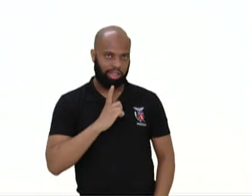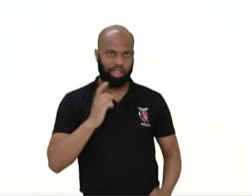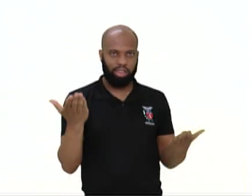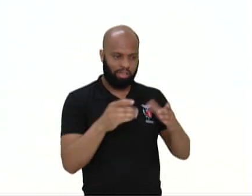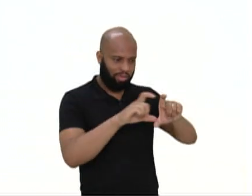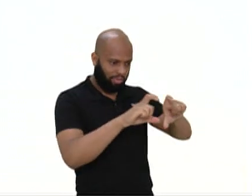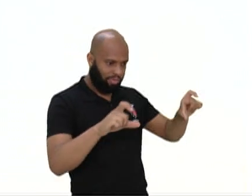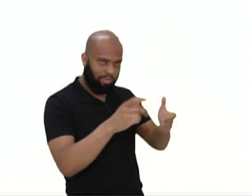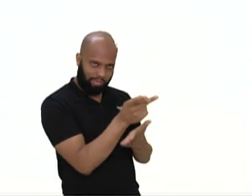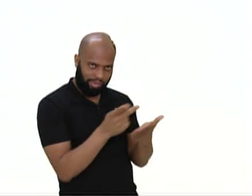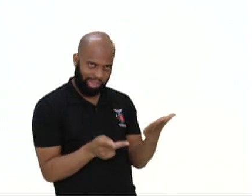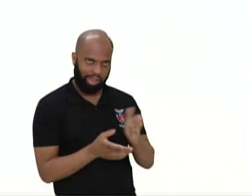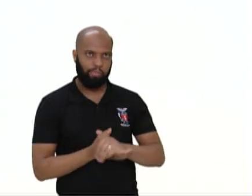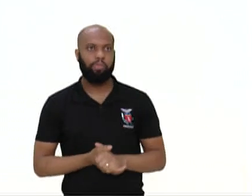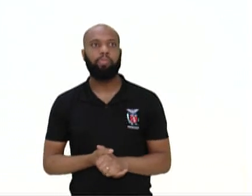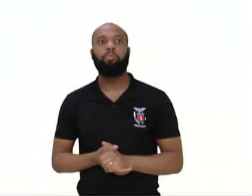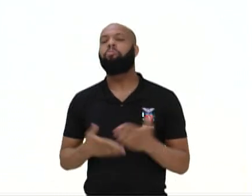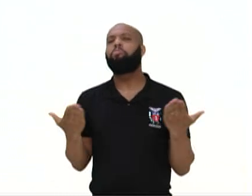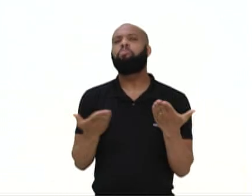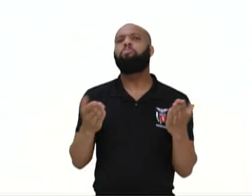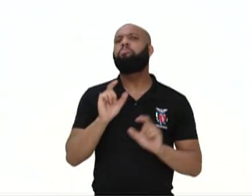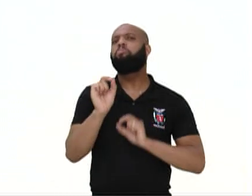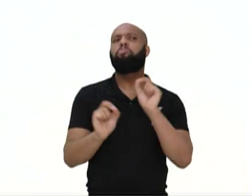poema Passatempo, são